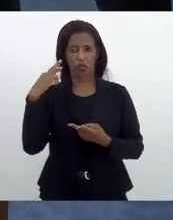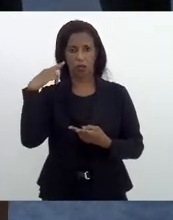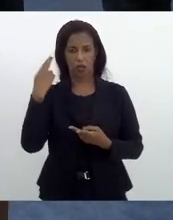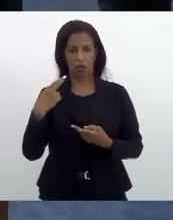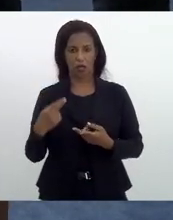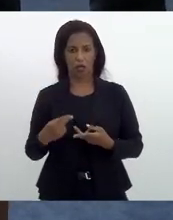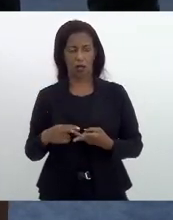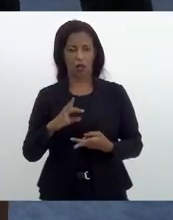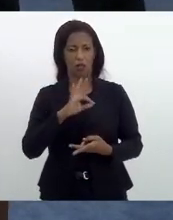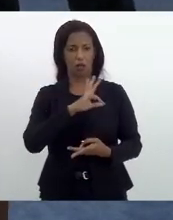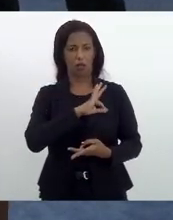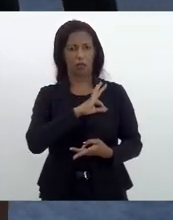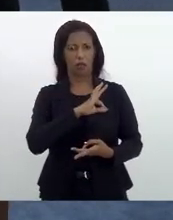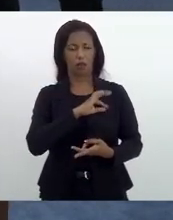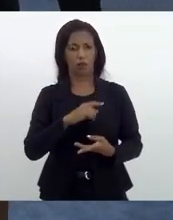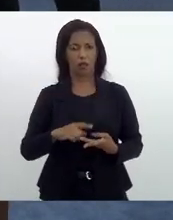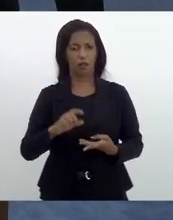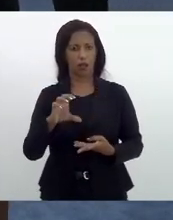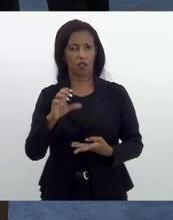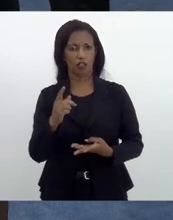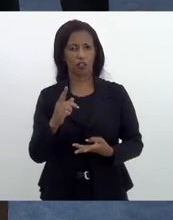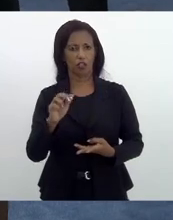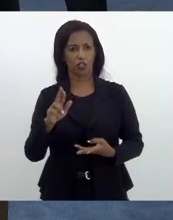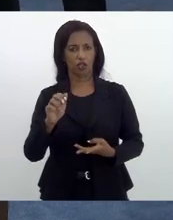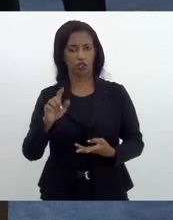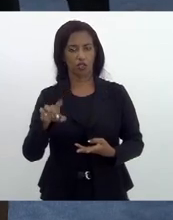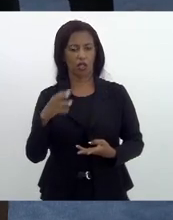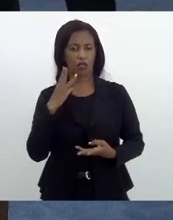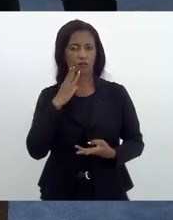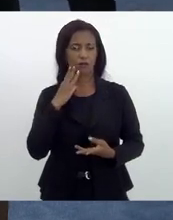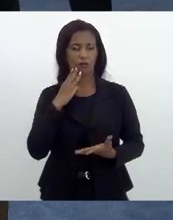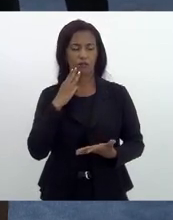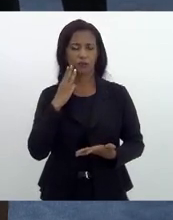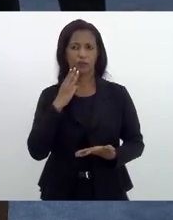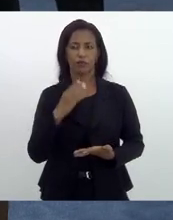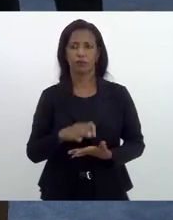Marta Rocha, Charles, Valdeque.